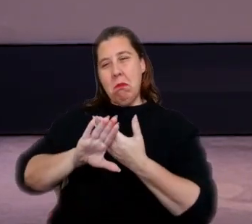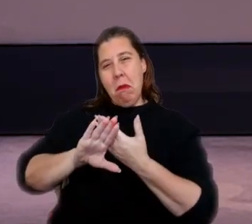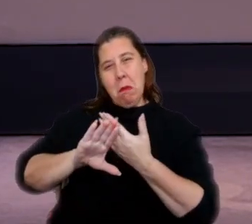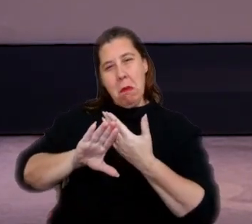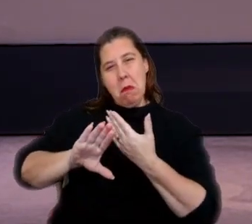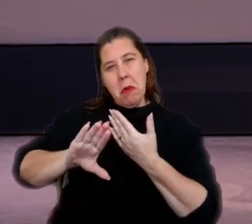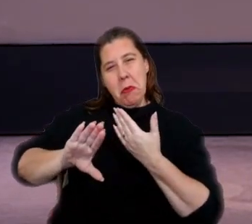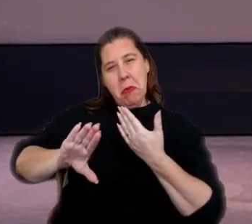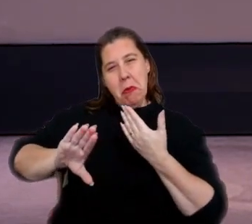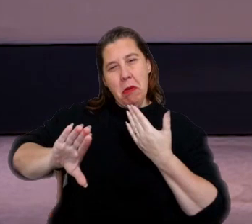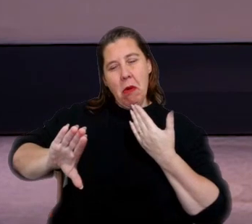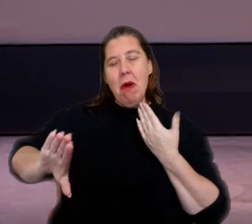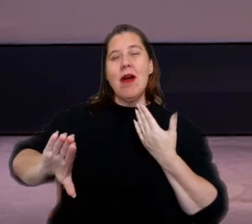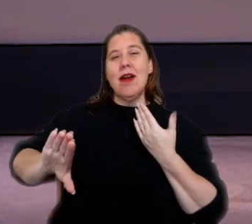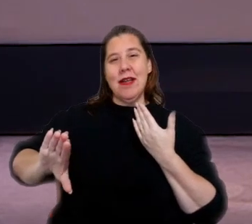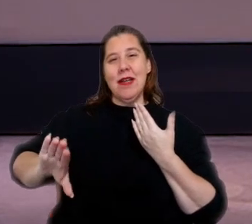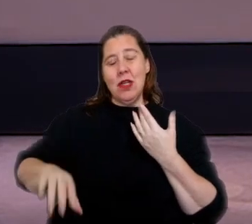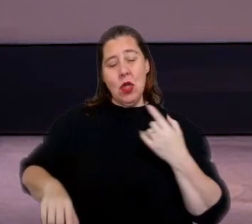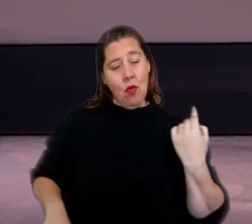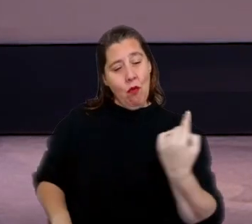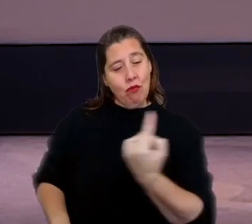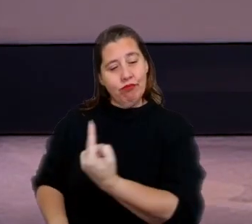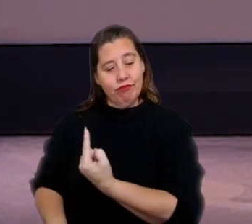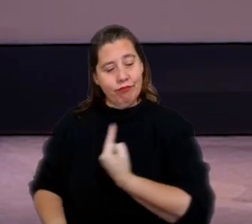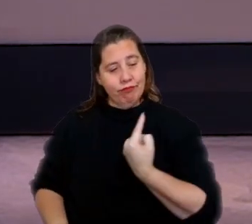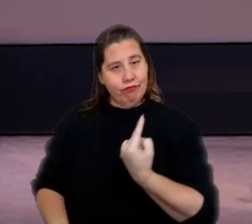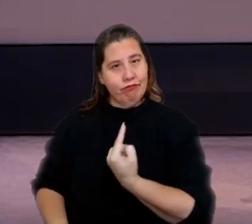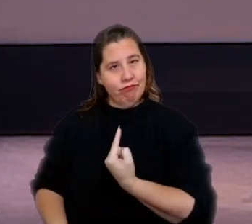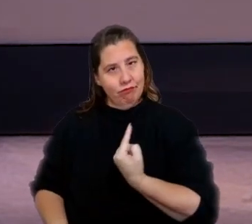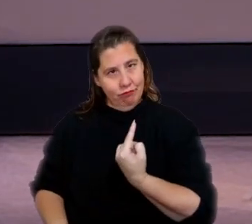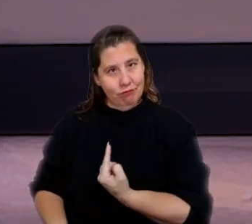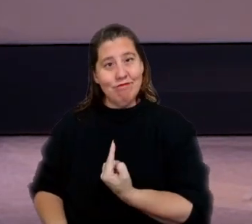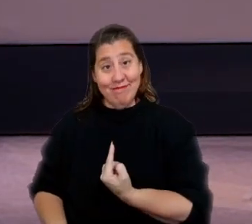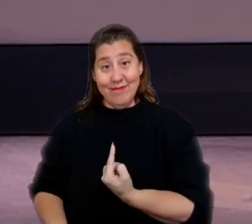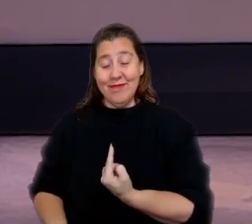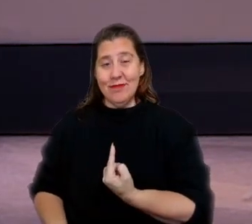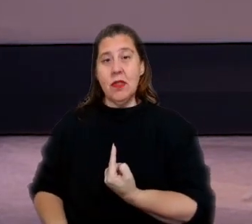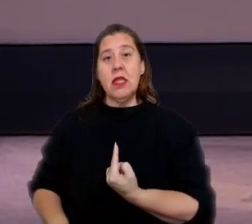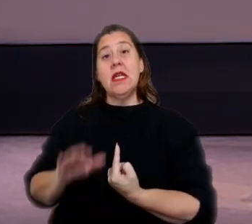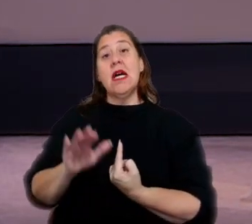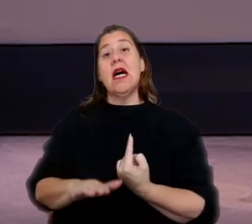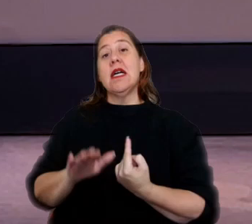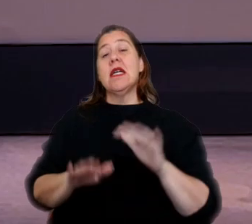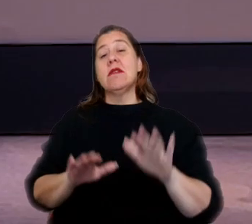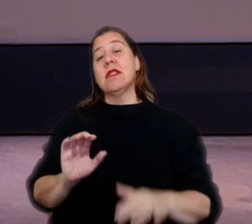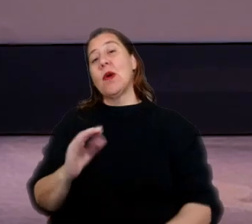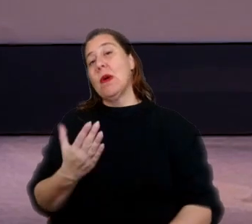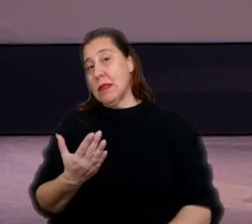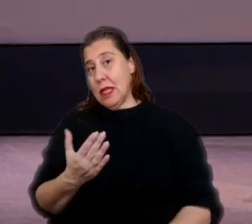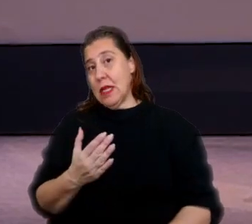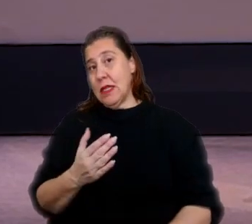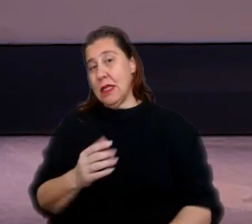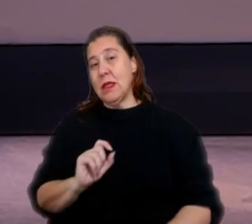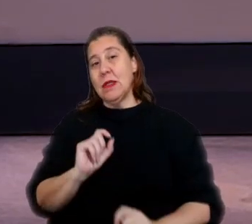são cisões do eu. O eu se separa e, em casos mais graves, acontece o que a